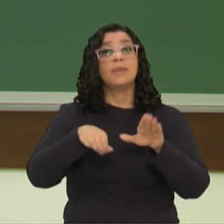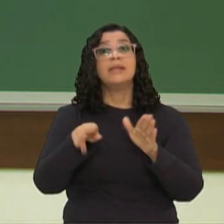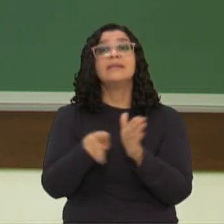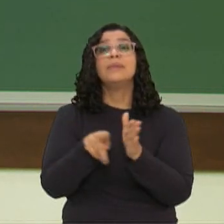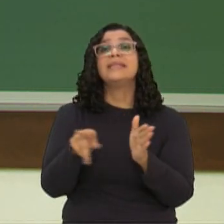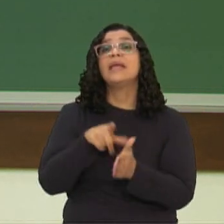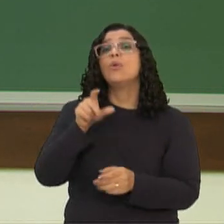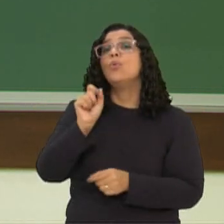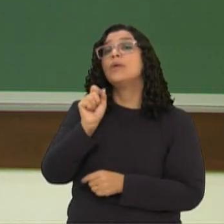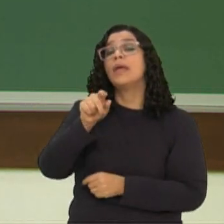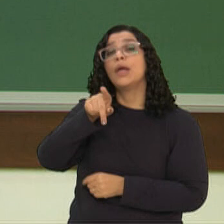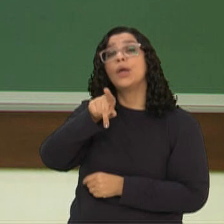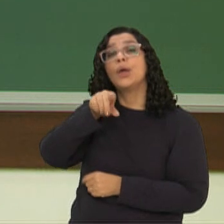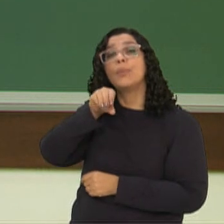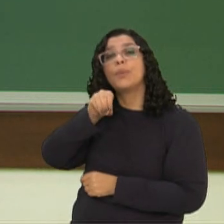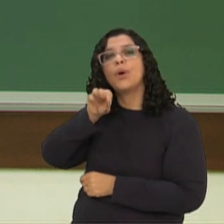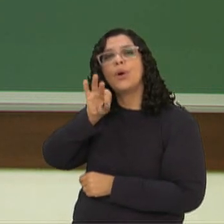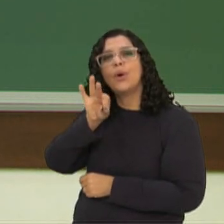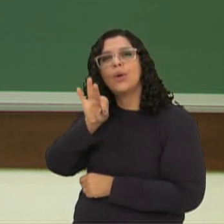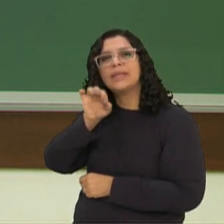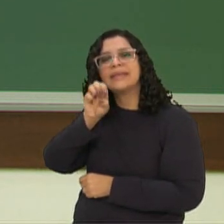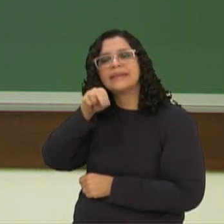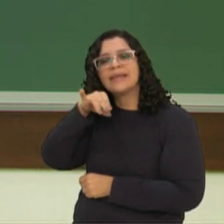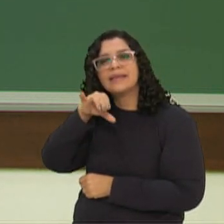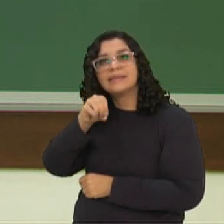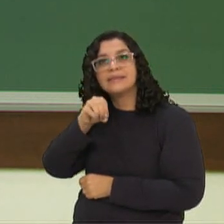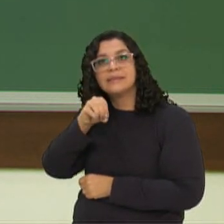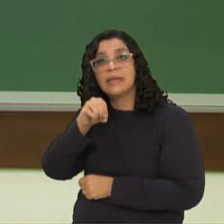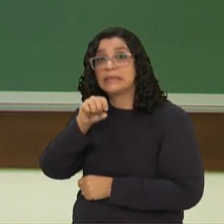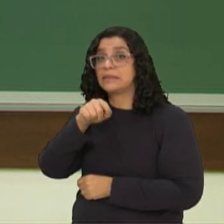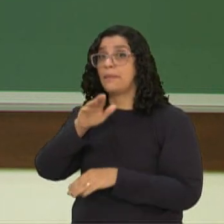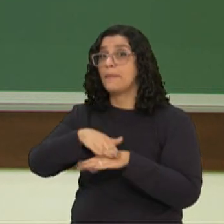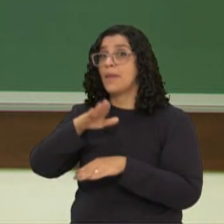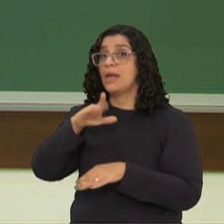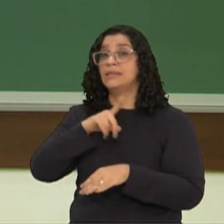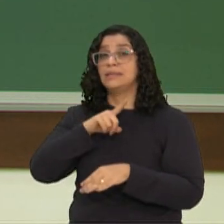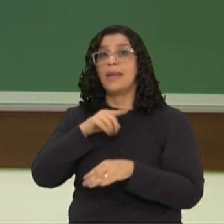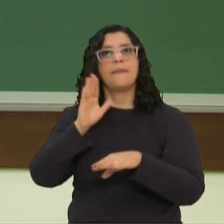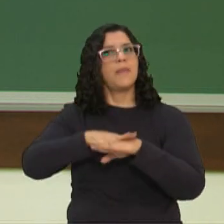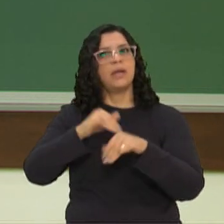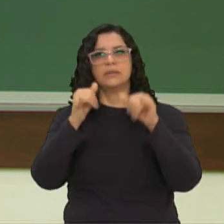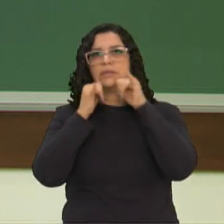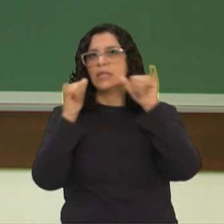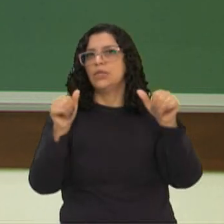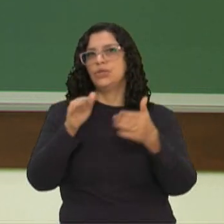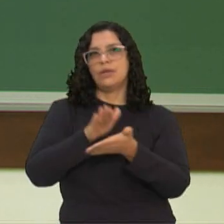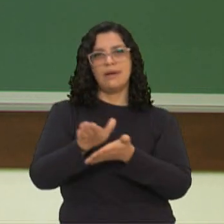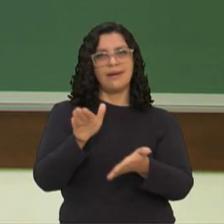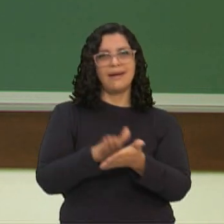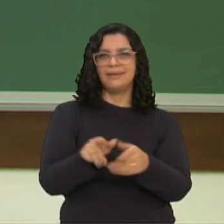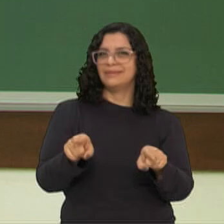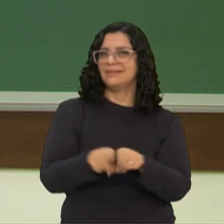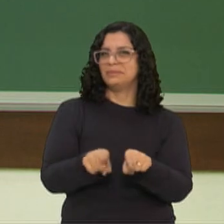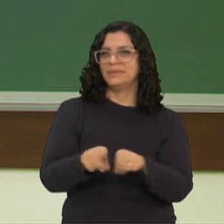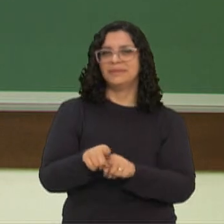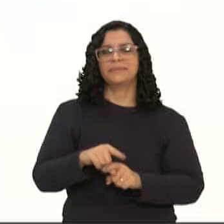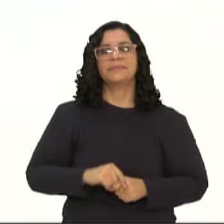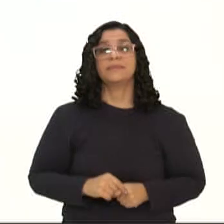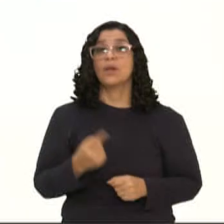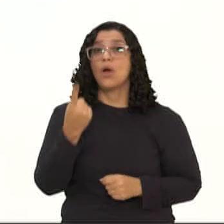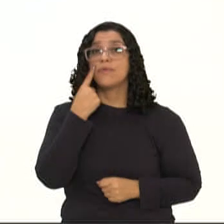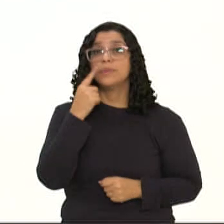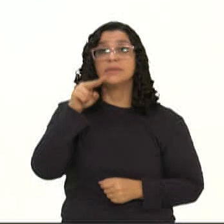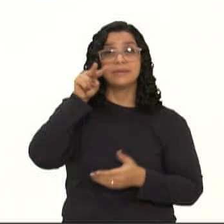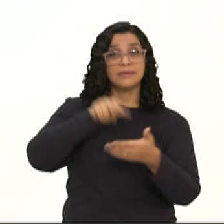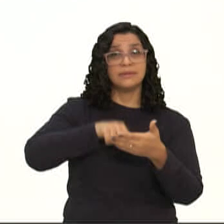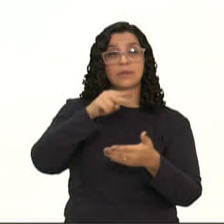dos chuveiros, né? A potência, quanto maior a potência, maior o consumo, maior a energia que percorre ali também, né? Então, vamos dar uma